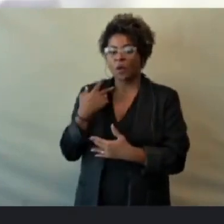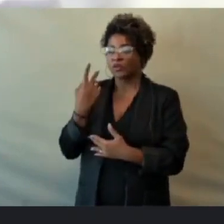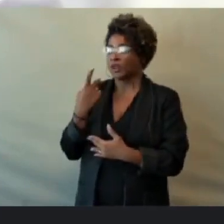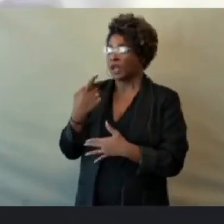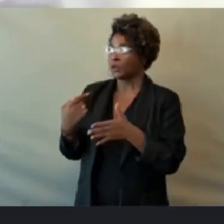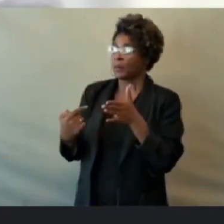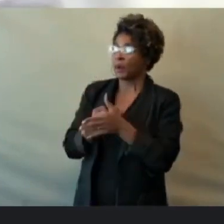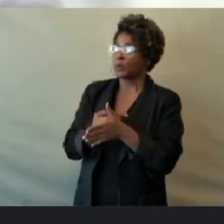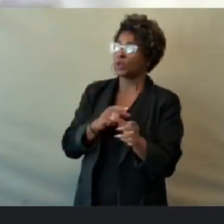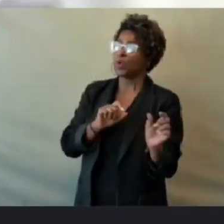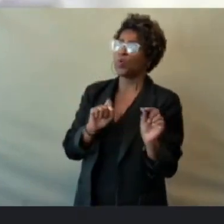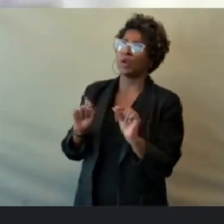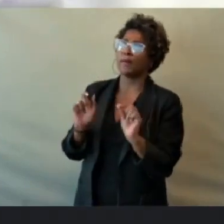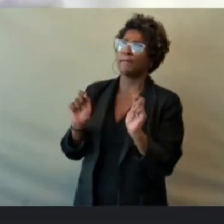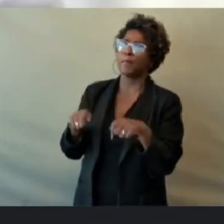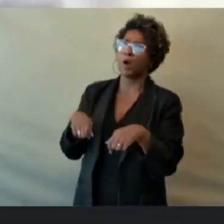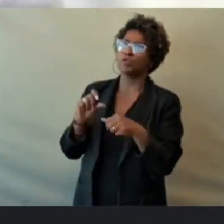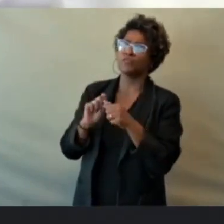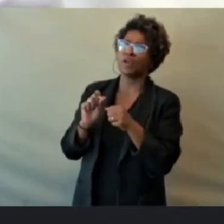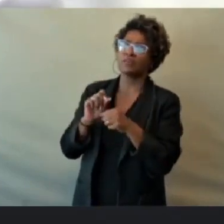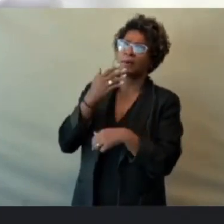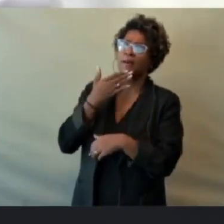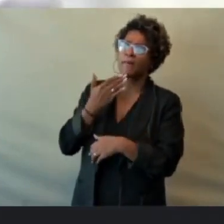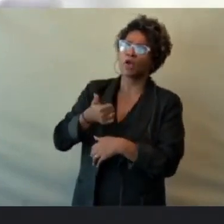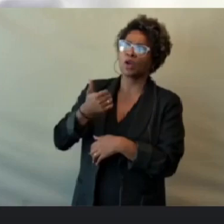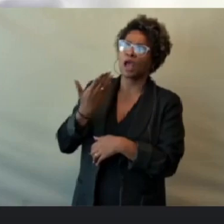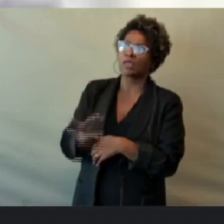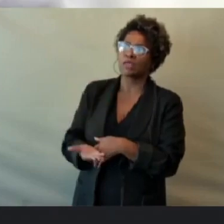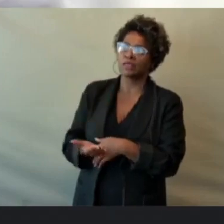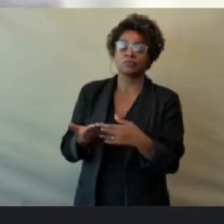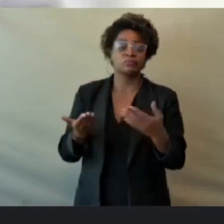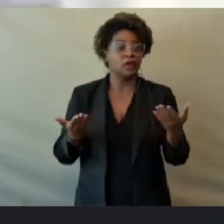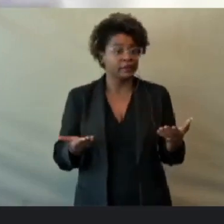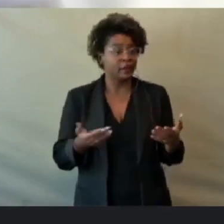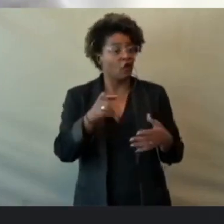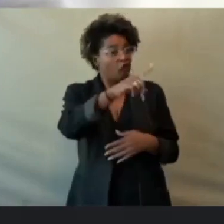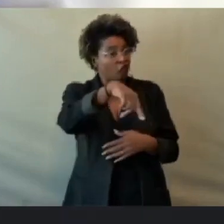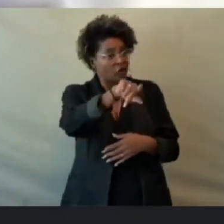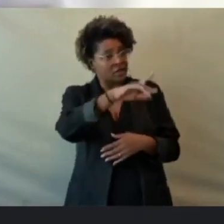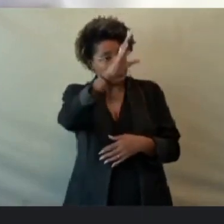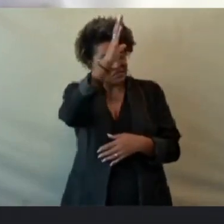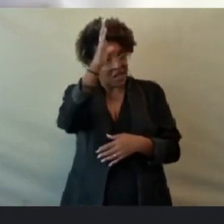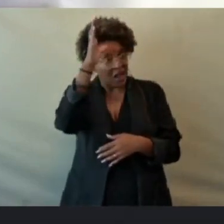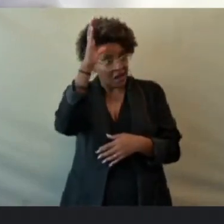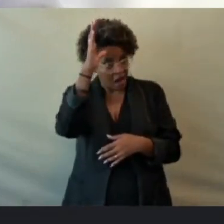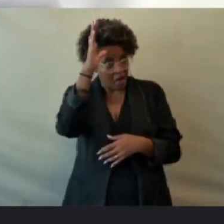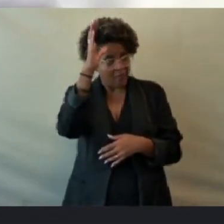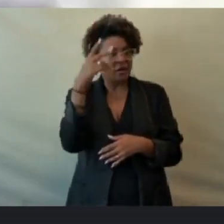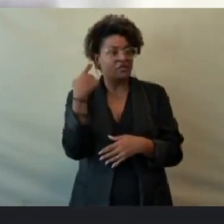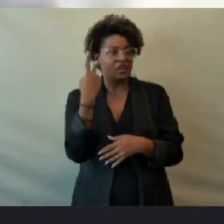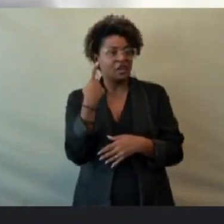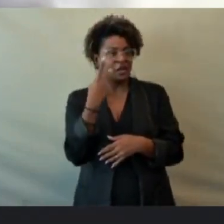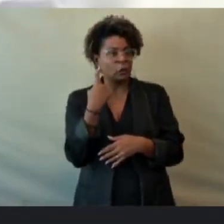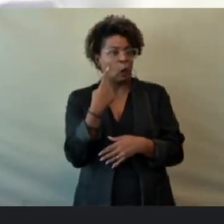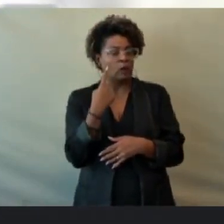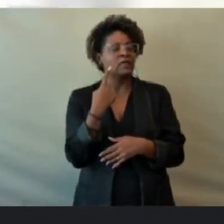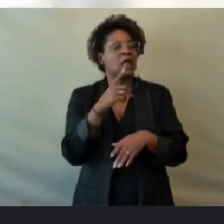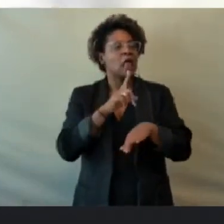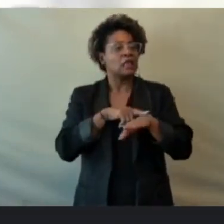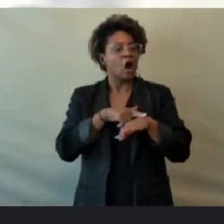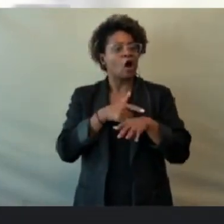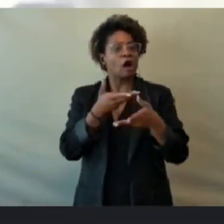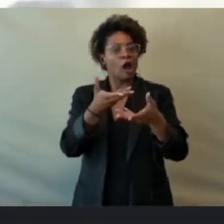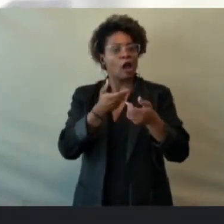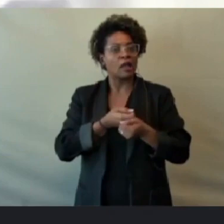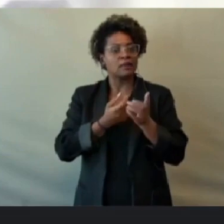deve na hora do orçamento pensar políticas para a pessoa idosa e direcionar verba recursos para a população idosa